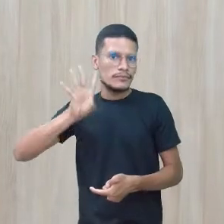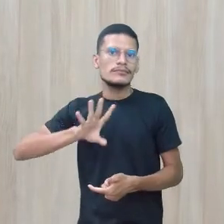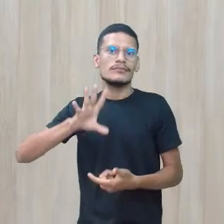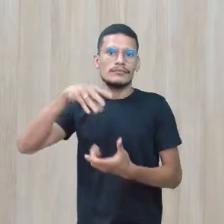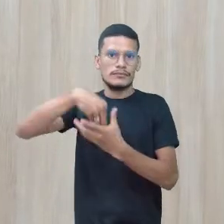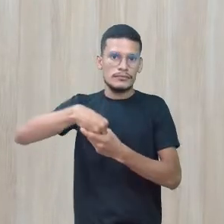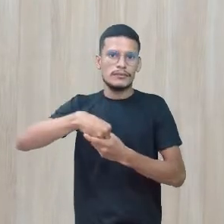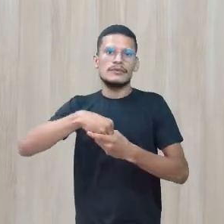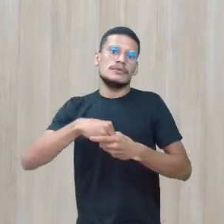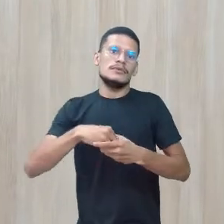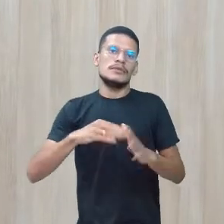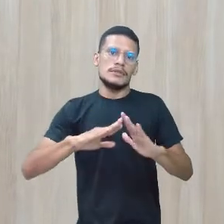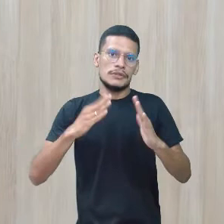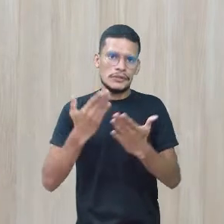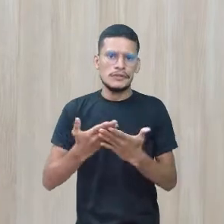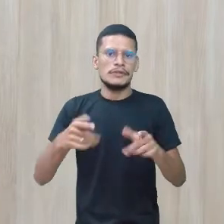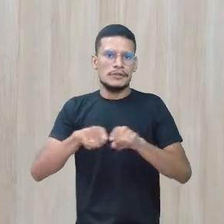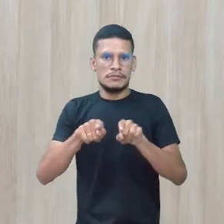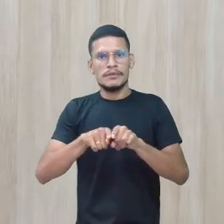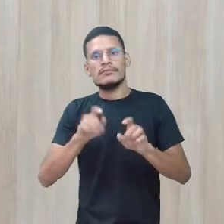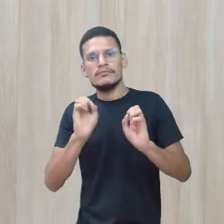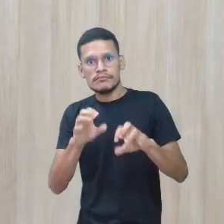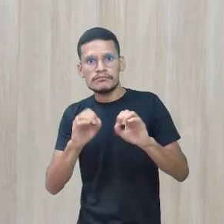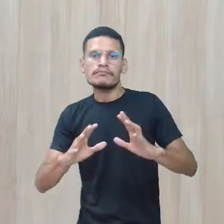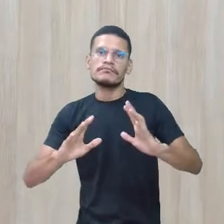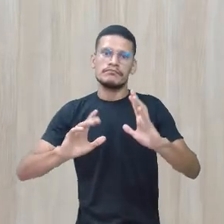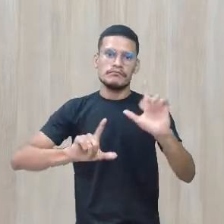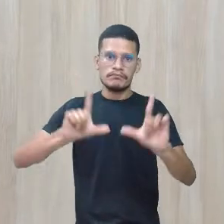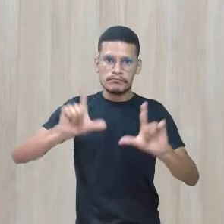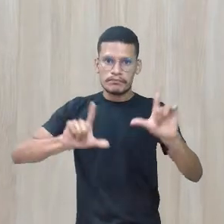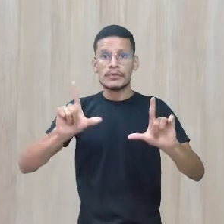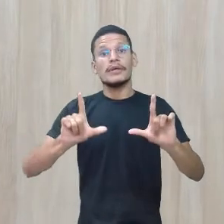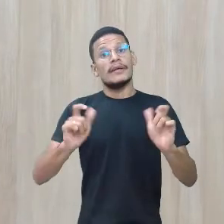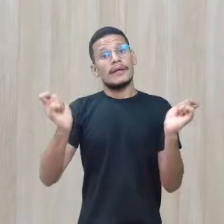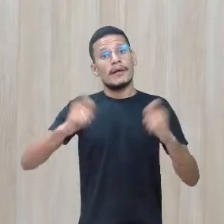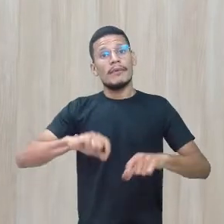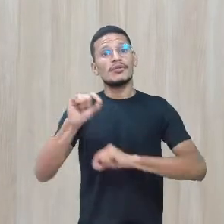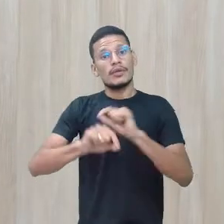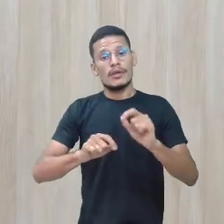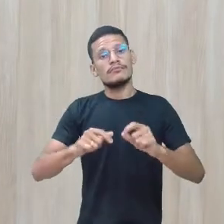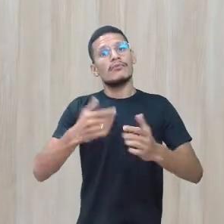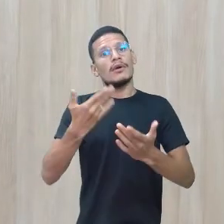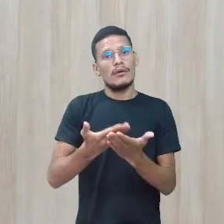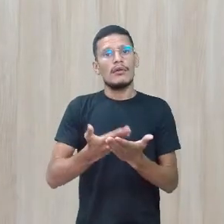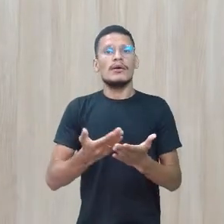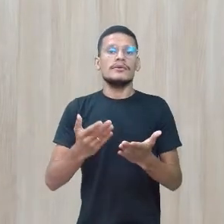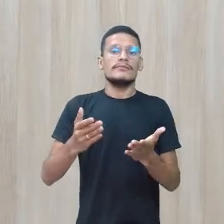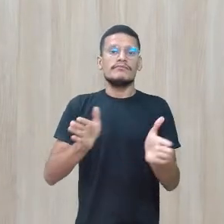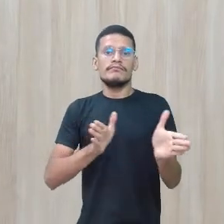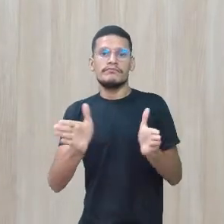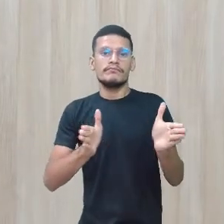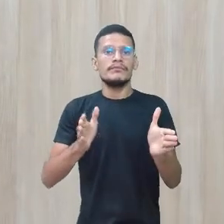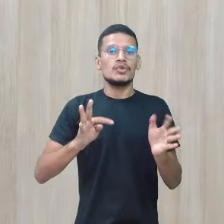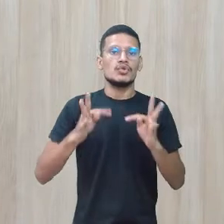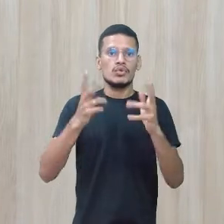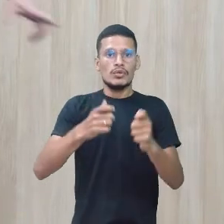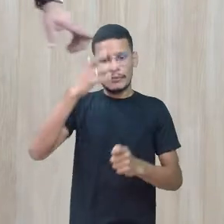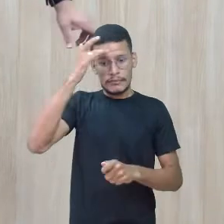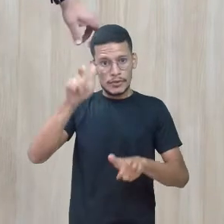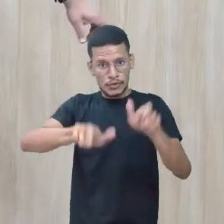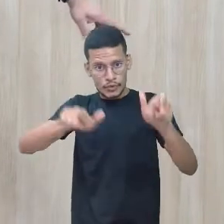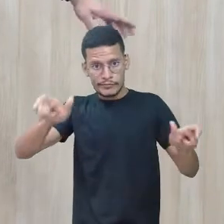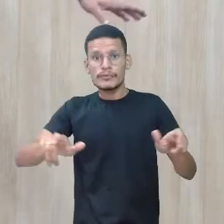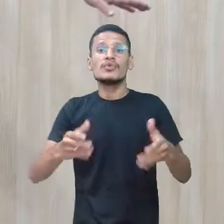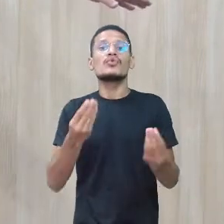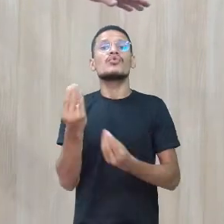aqui, contribuindo aqui para que as nossas aulas elas se tornem mais acessíveis para todos e todas. E onde é que está Plínio? No